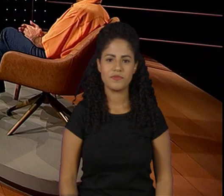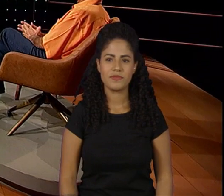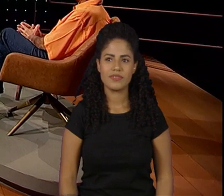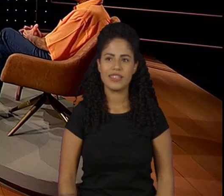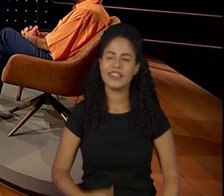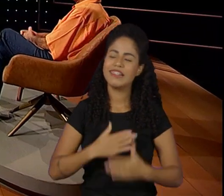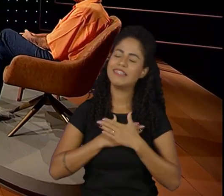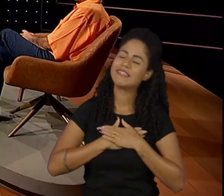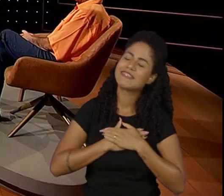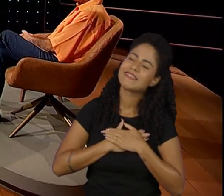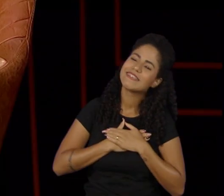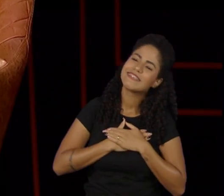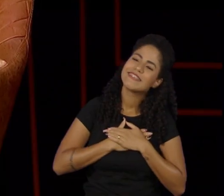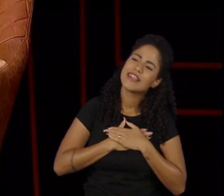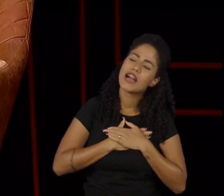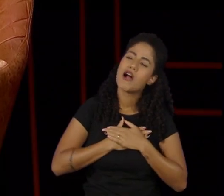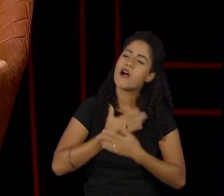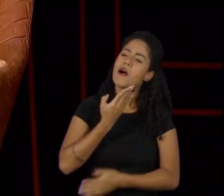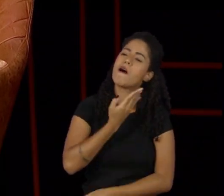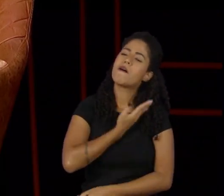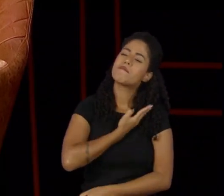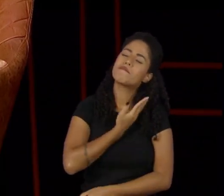Ô, meu grande amigo,